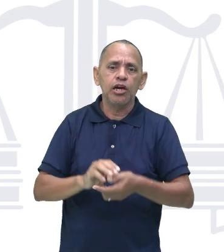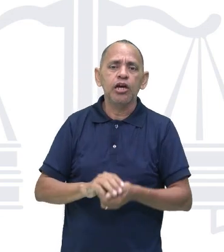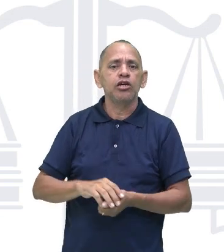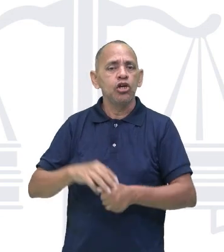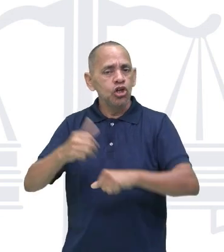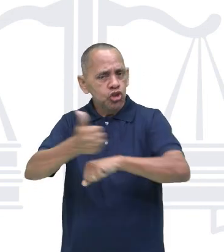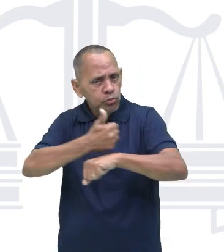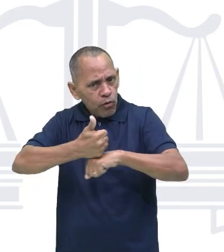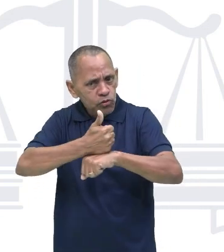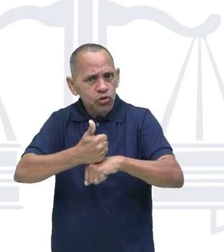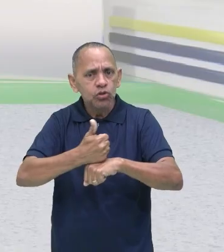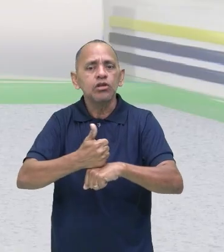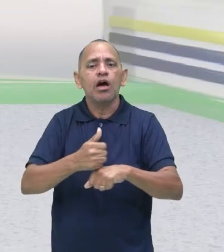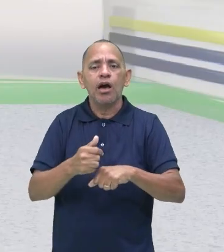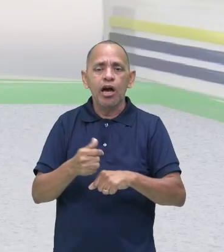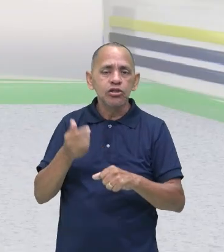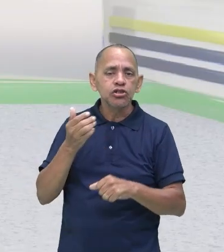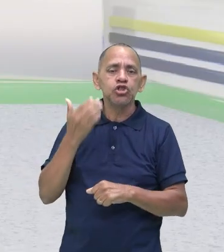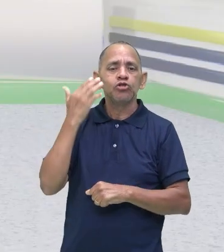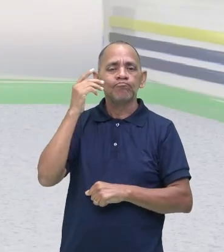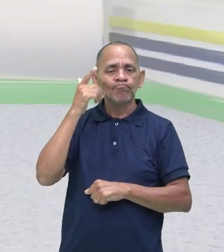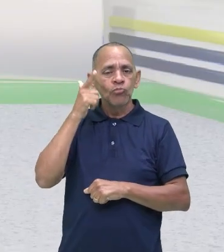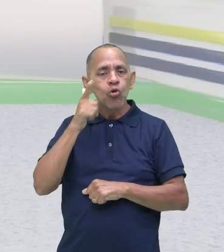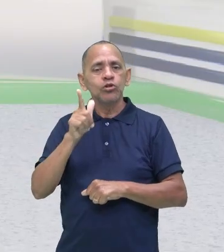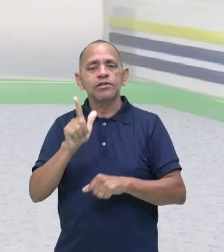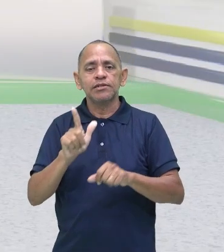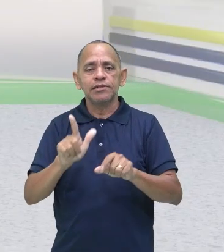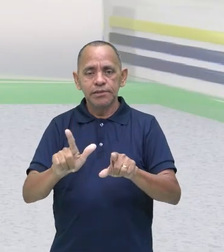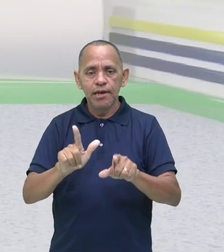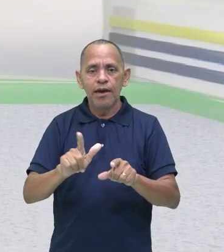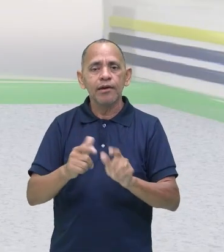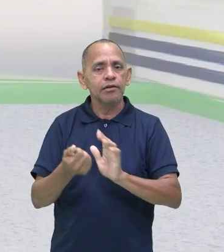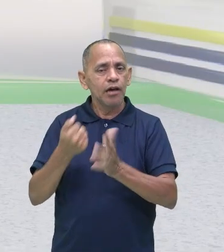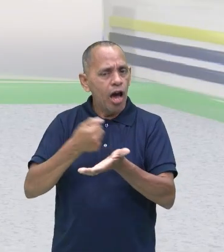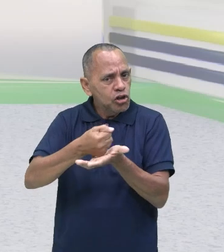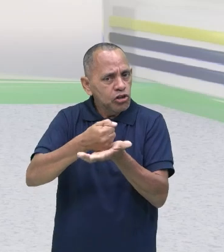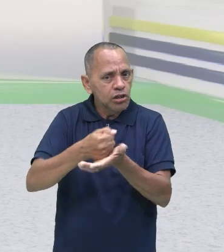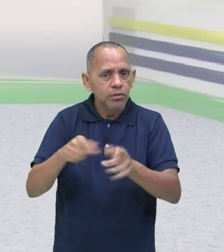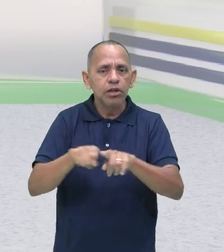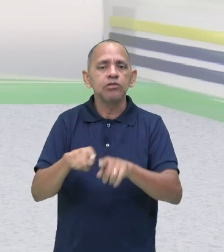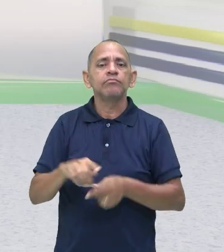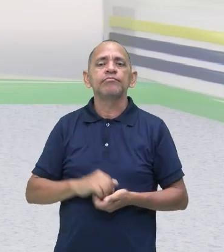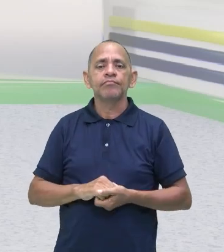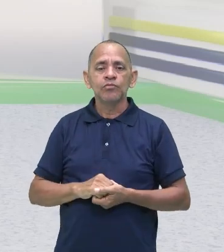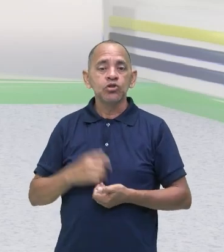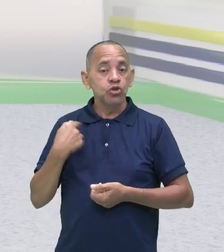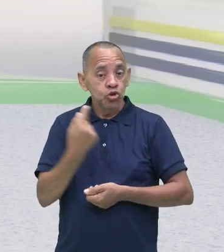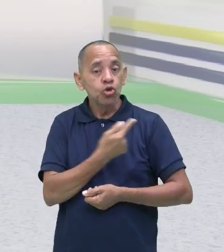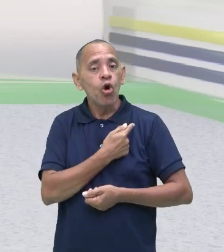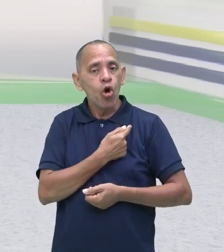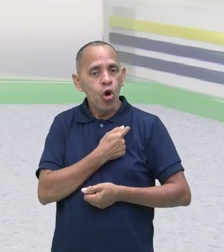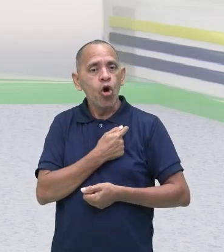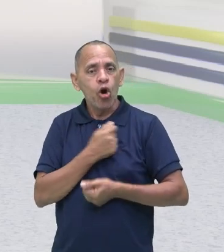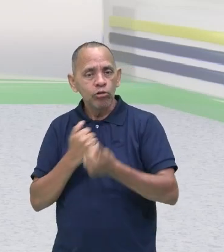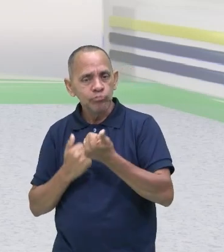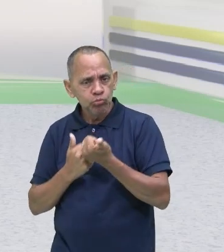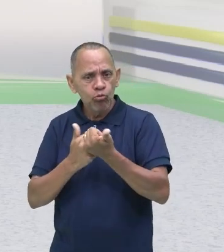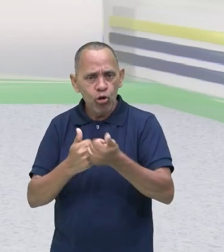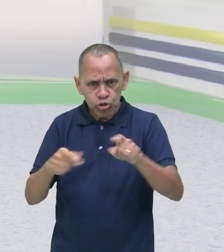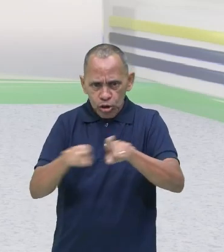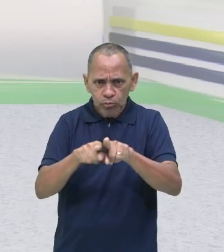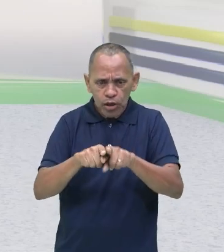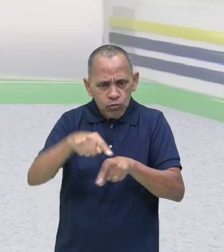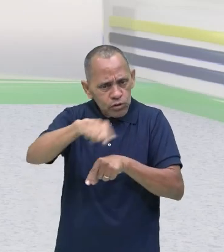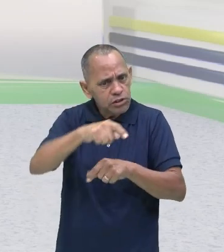tenho certeza. Com certeza. E nós também estamos aqui preparados para dar todo o suporte necessário que vocês precisarem, tá bom,